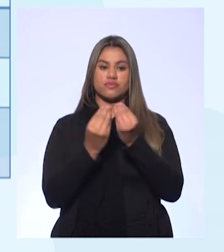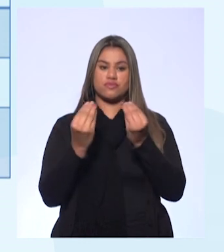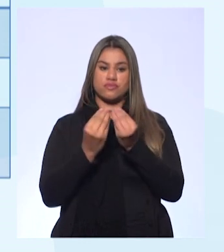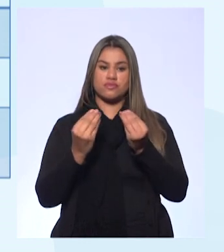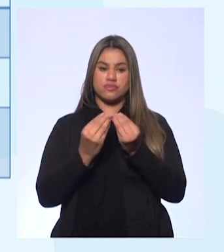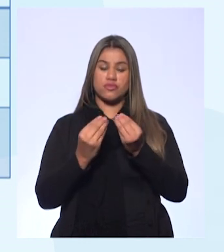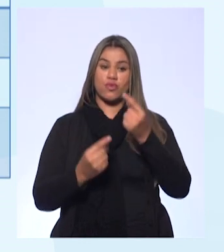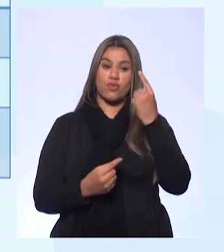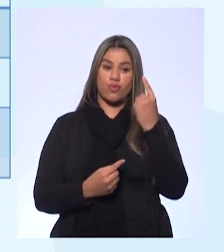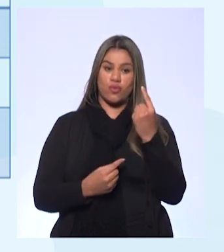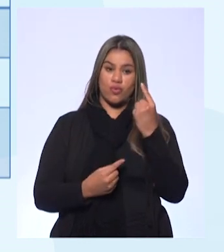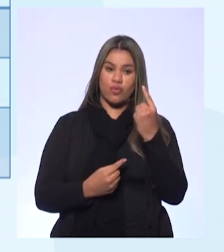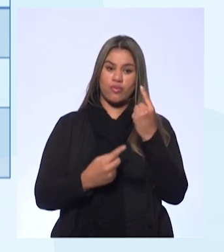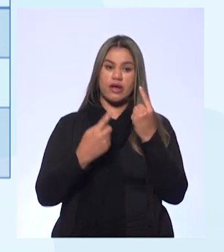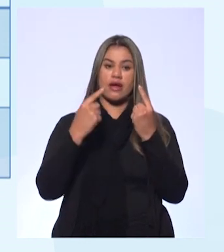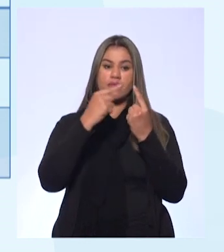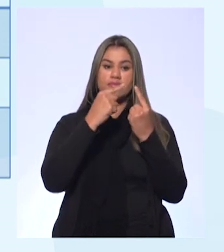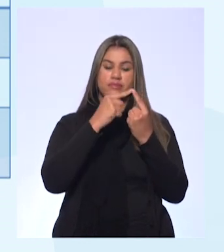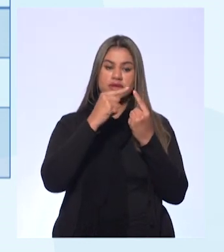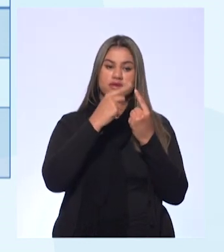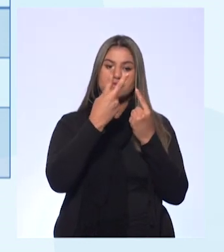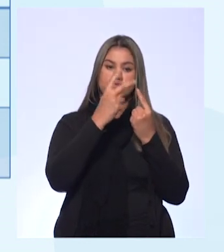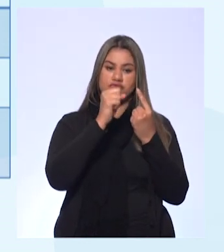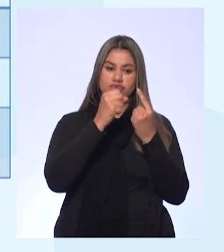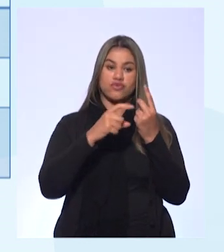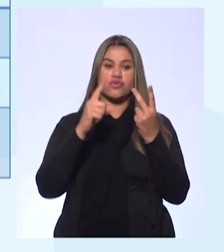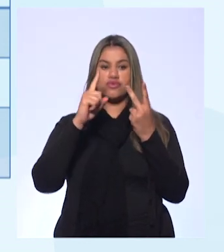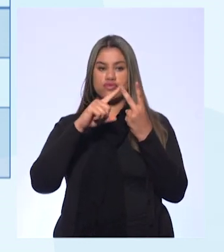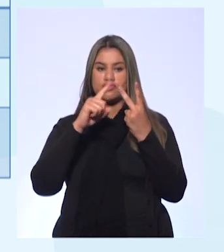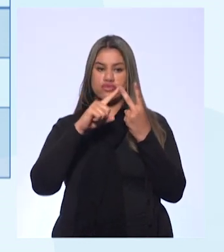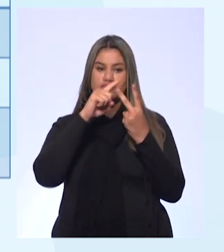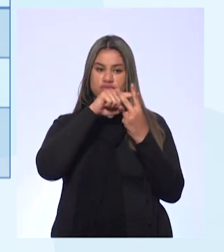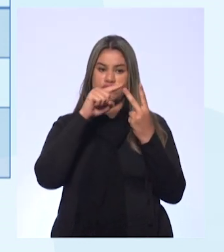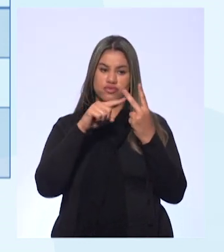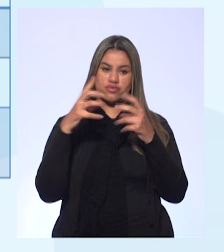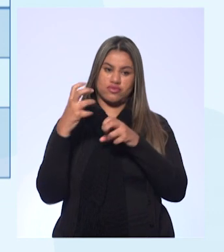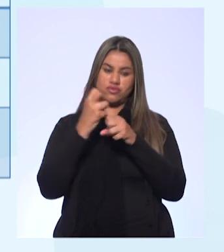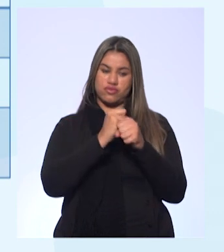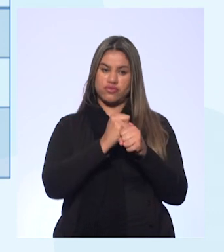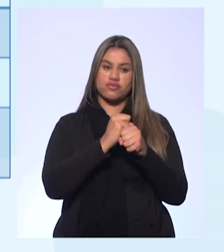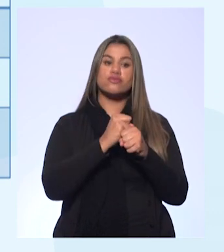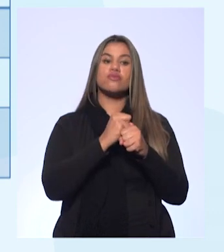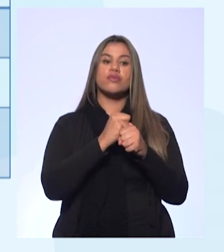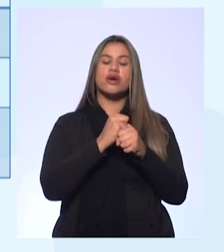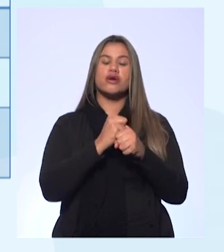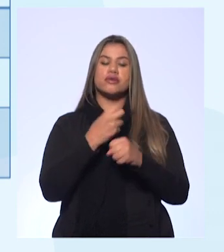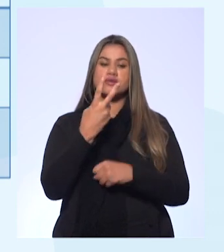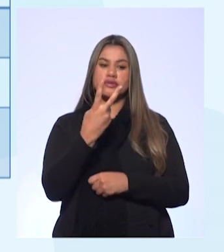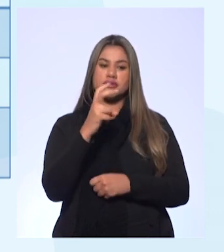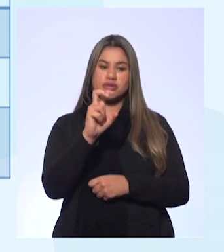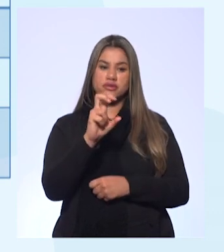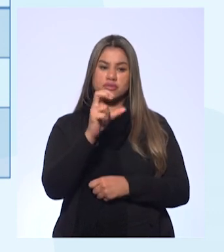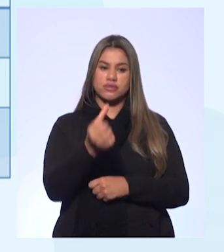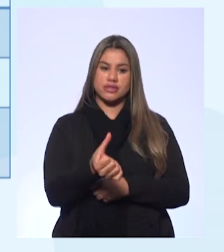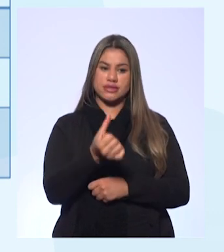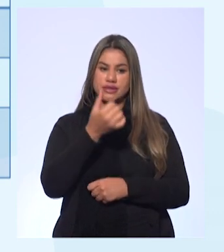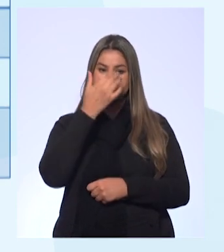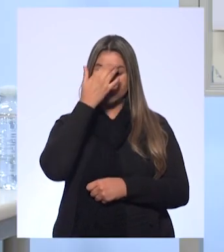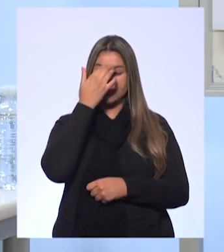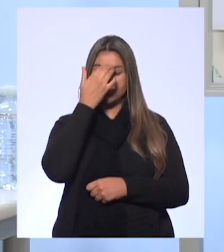uma molécula pesa 28, 2 vai ser, né, 2 vezes 28 vai dar 56,